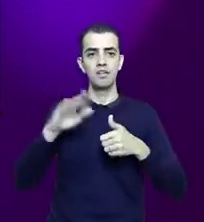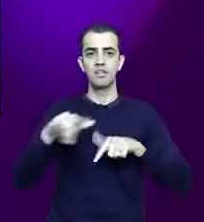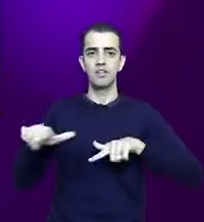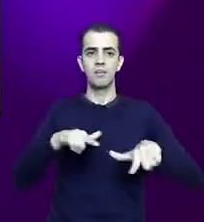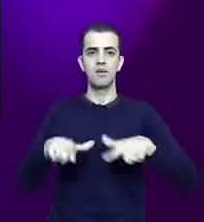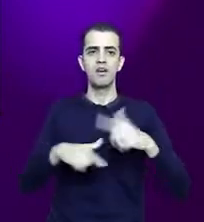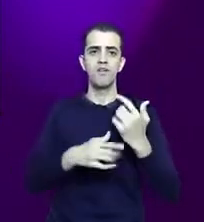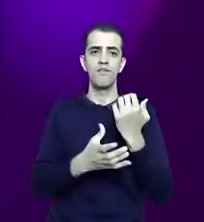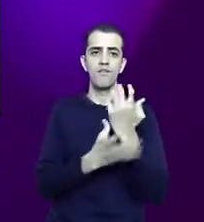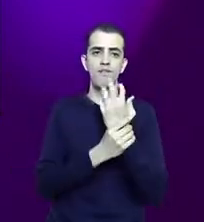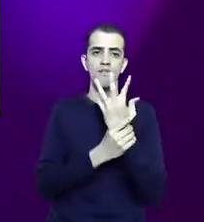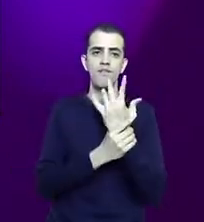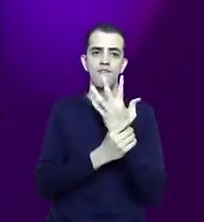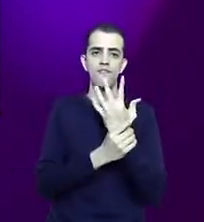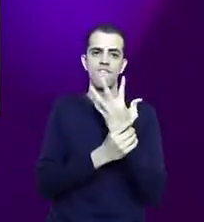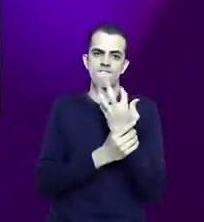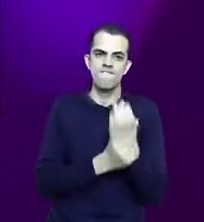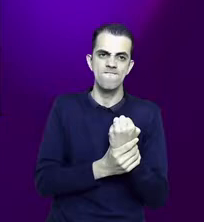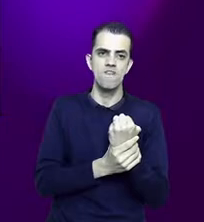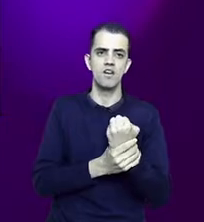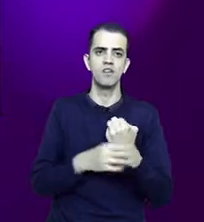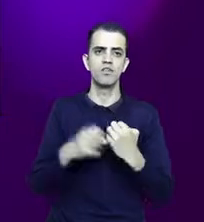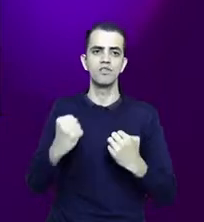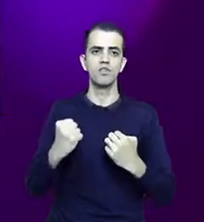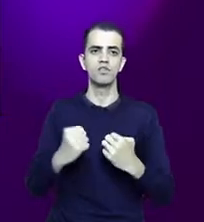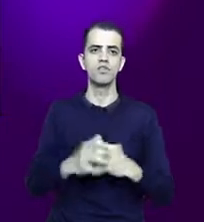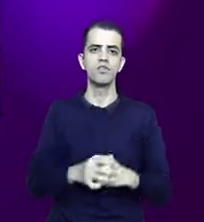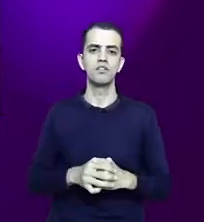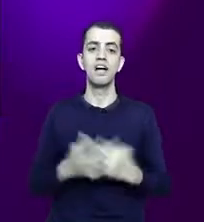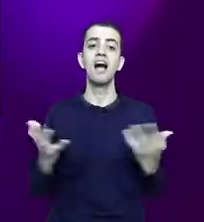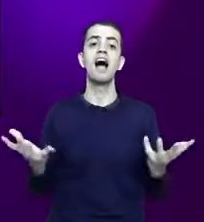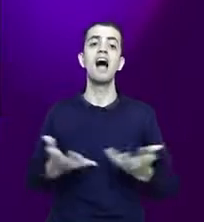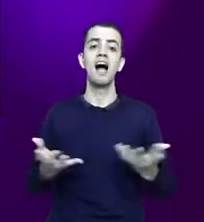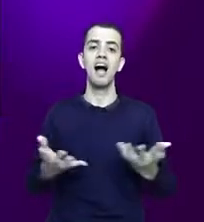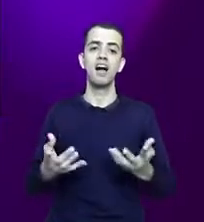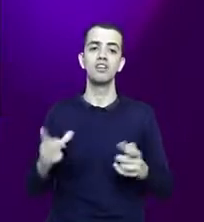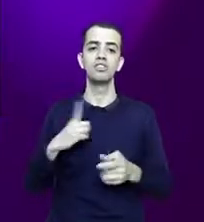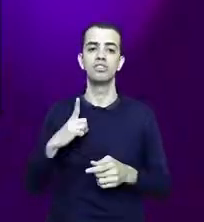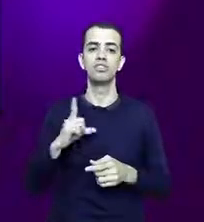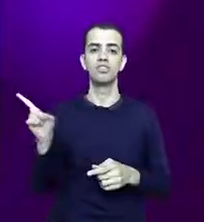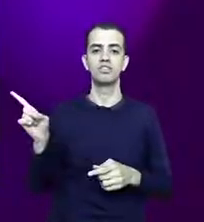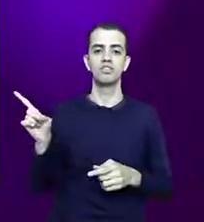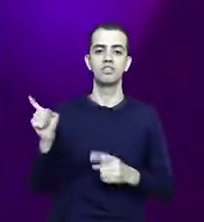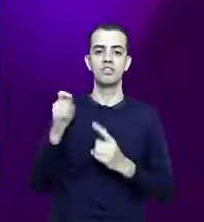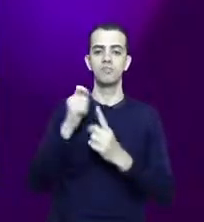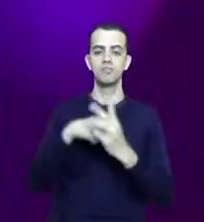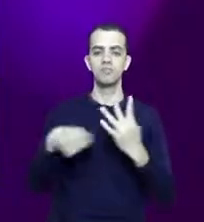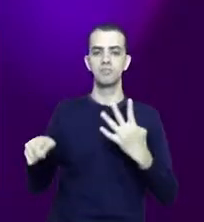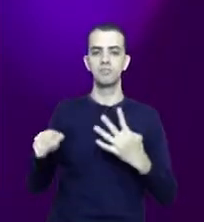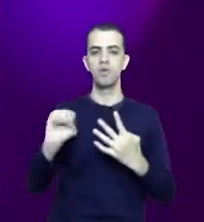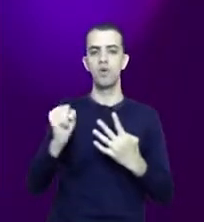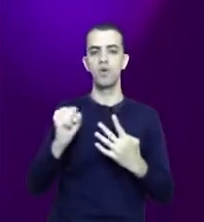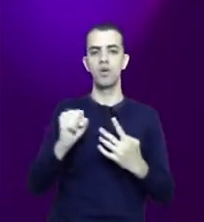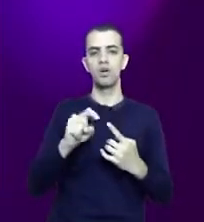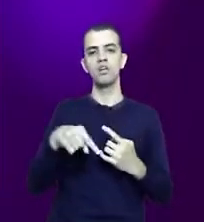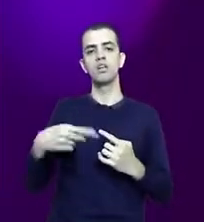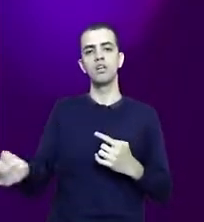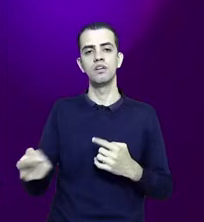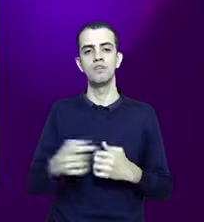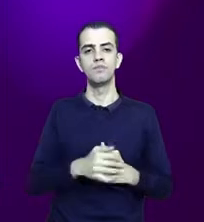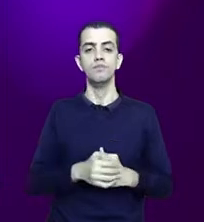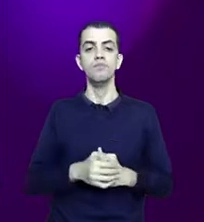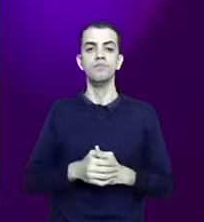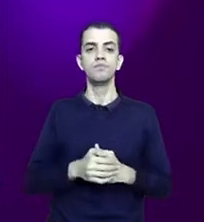força e a mobilidade dessa flexão dele. Ele está assim agora, ó. Esse é de 8 meses depois. 8 meses